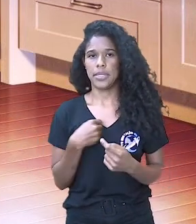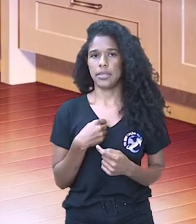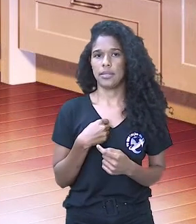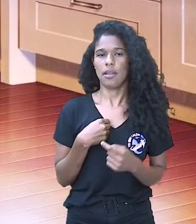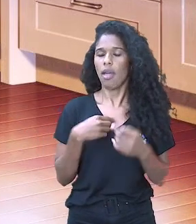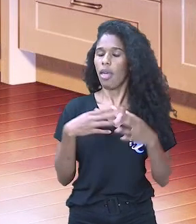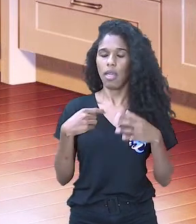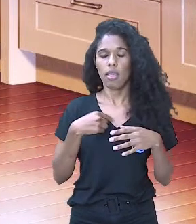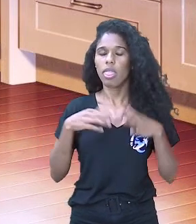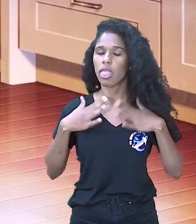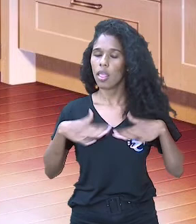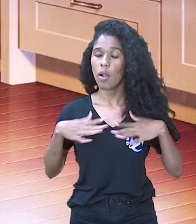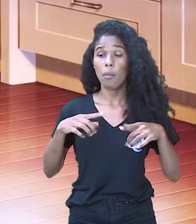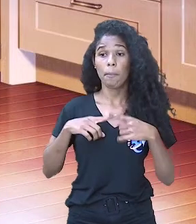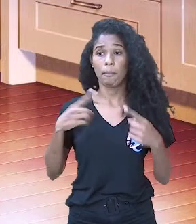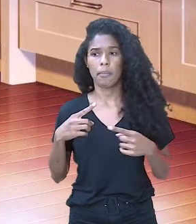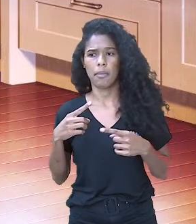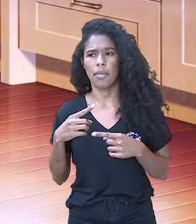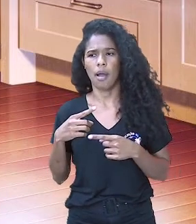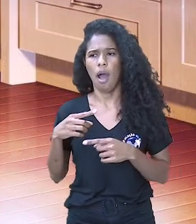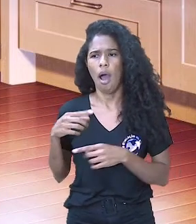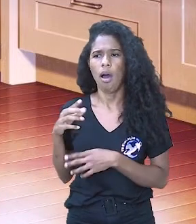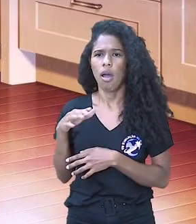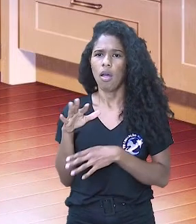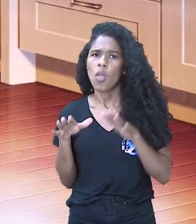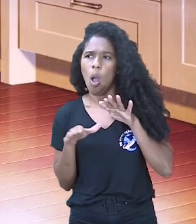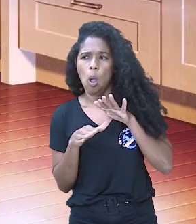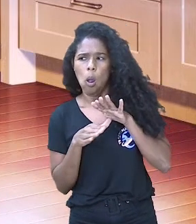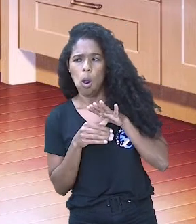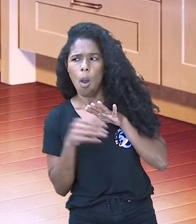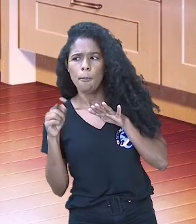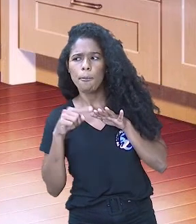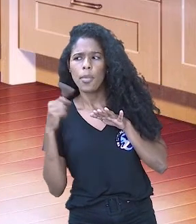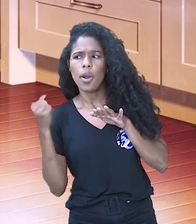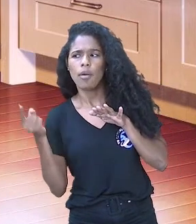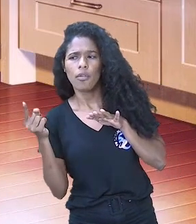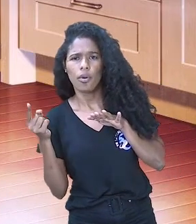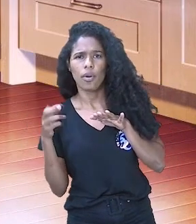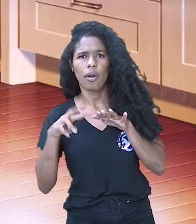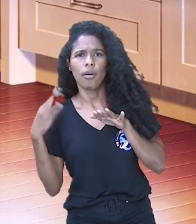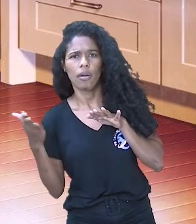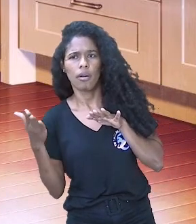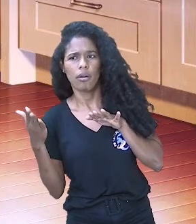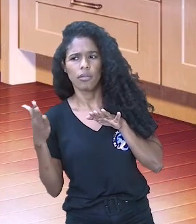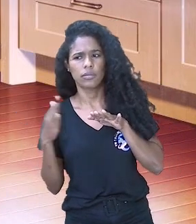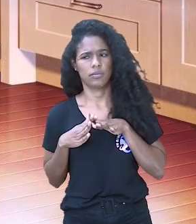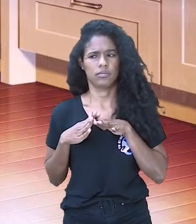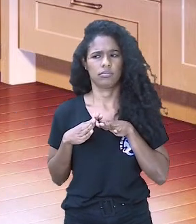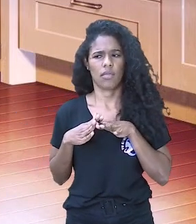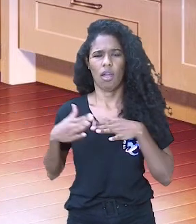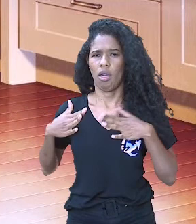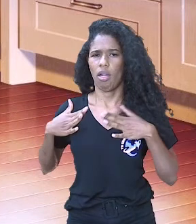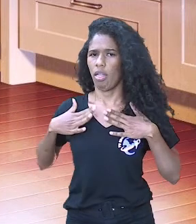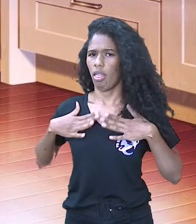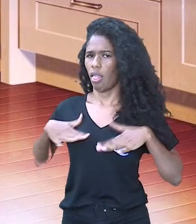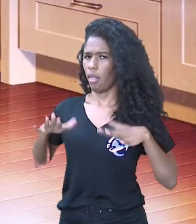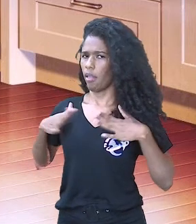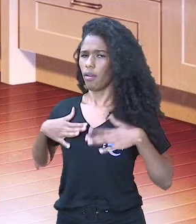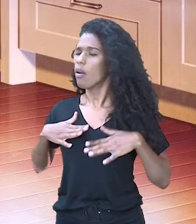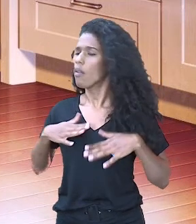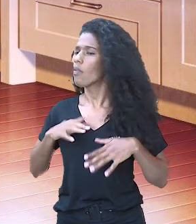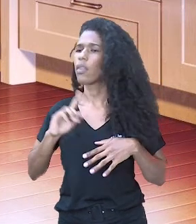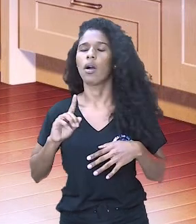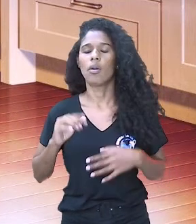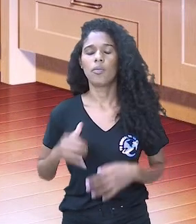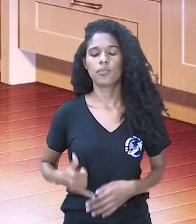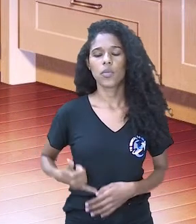tranquilamente. Liguei baixinho para a polícia, informei a situação e o meu endereço. Perguntaram-me se o ladrão